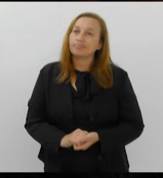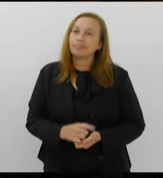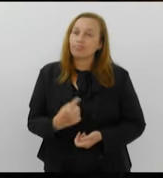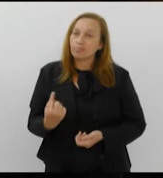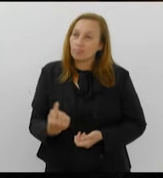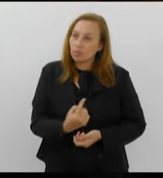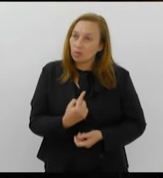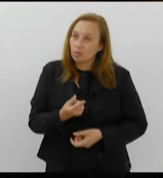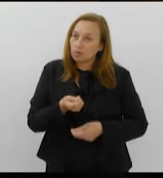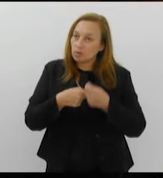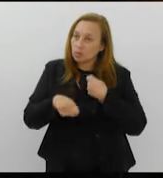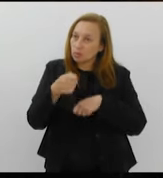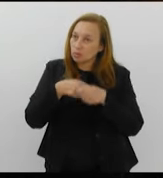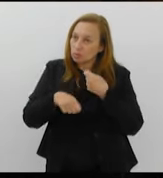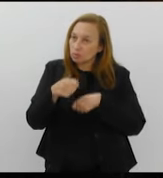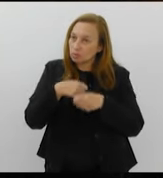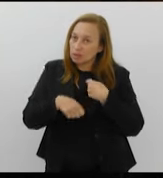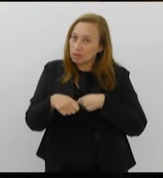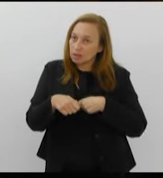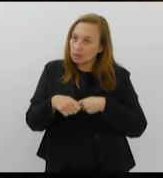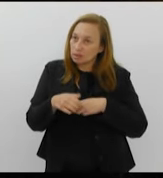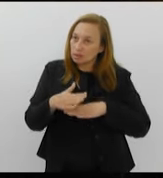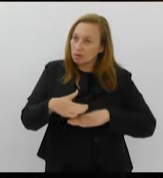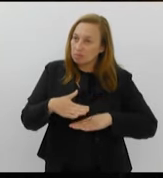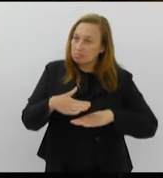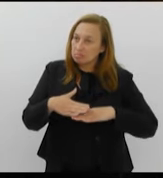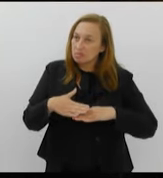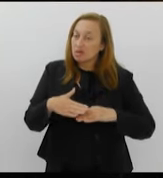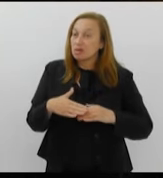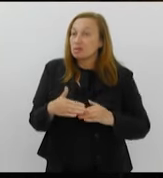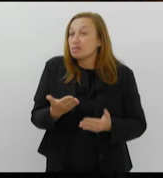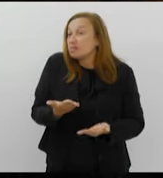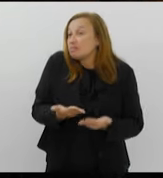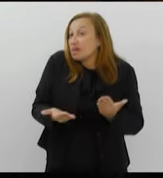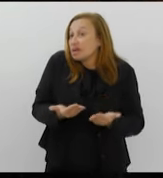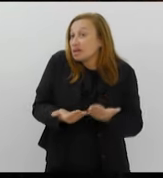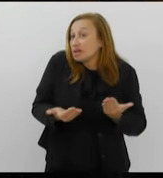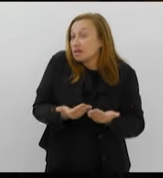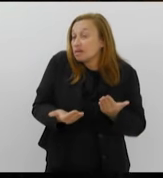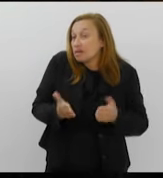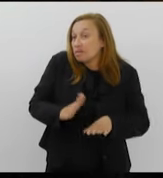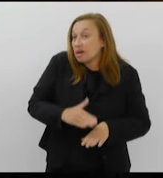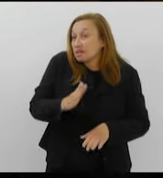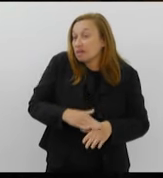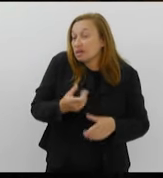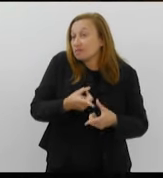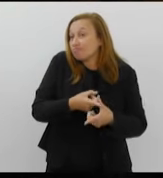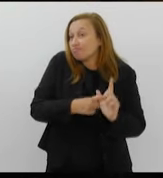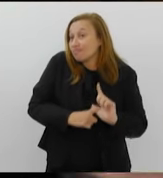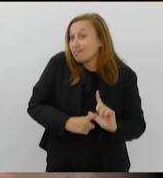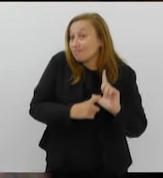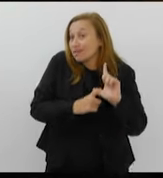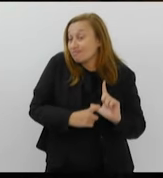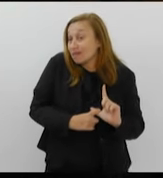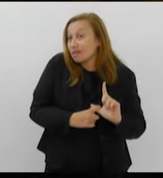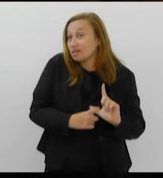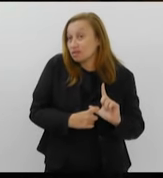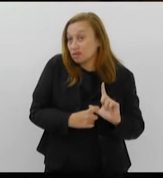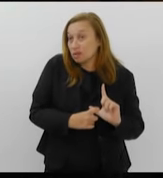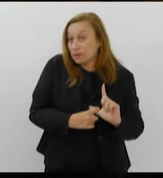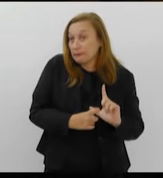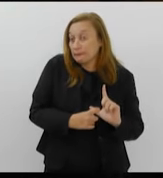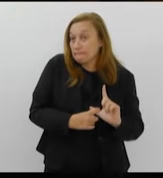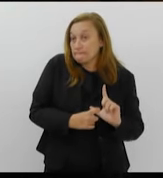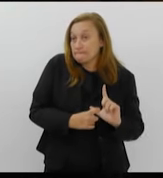uma economia em franca decadência e cada vez mais dependente de uma cadeia extremamente